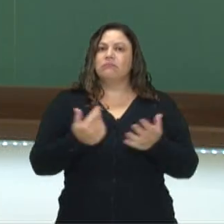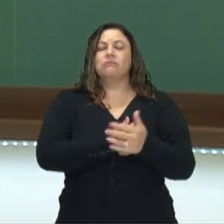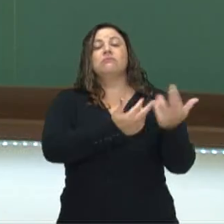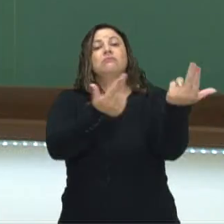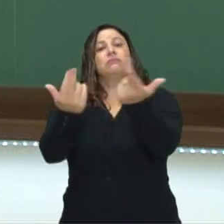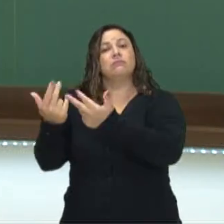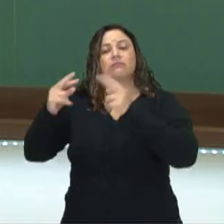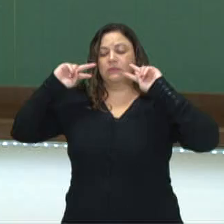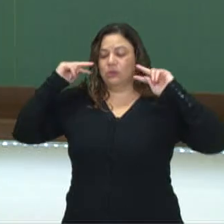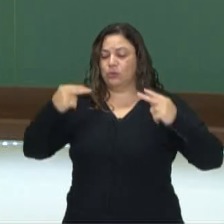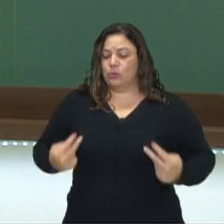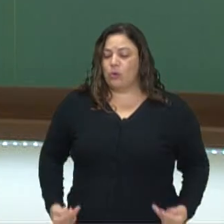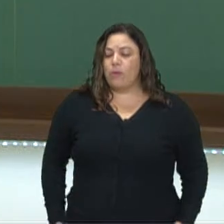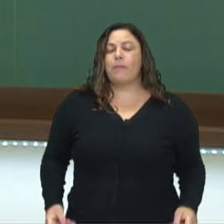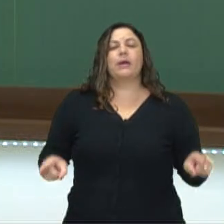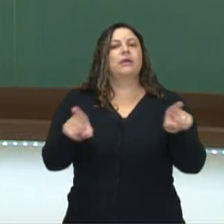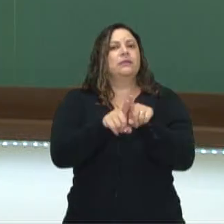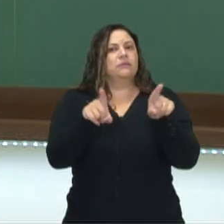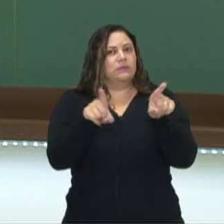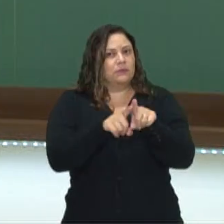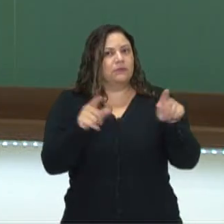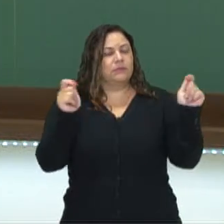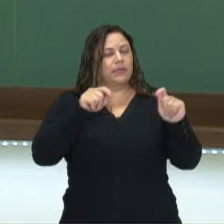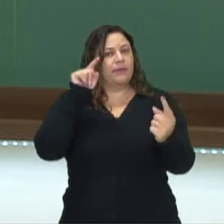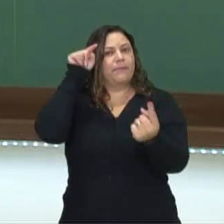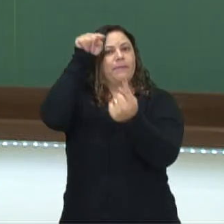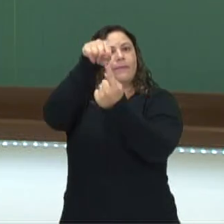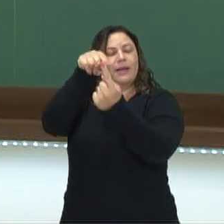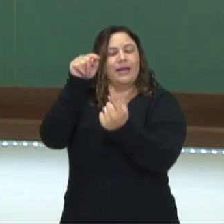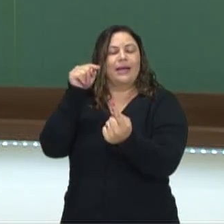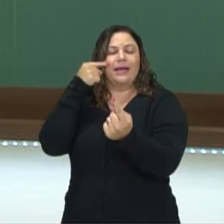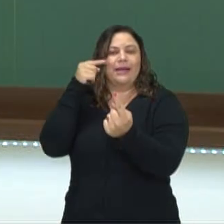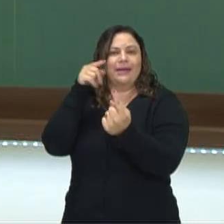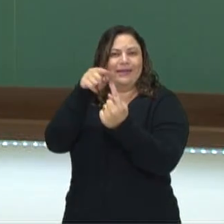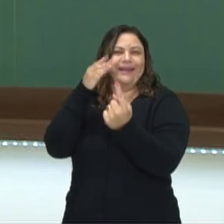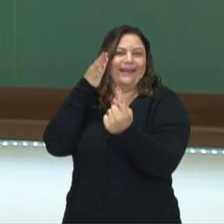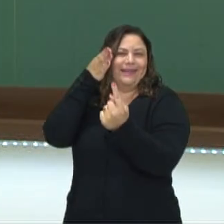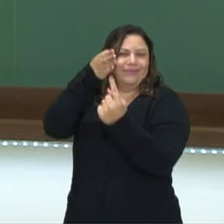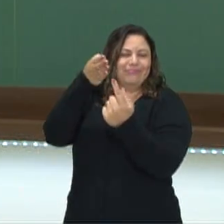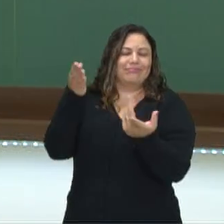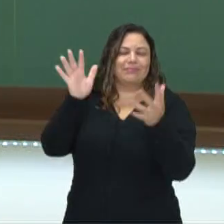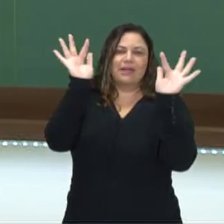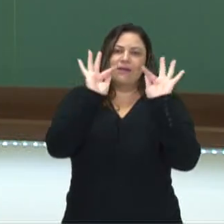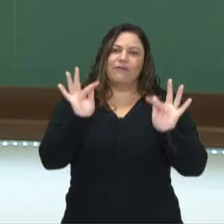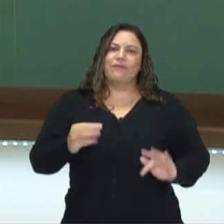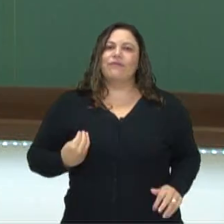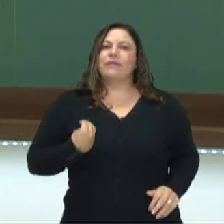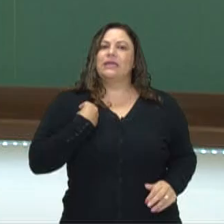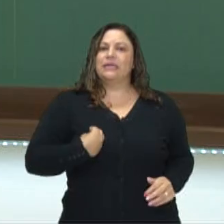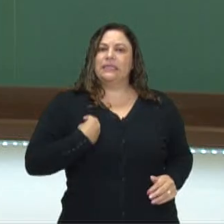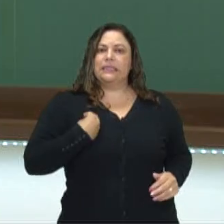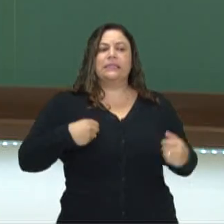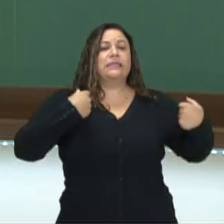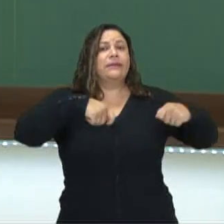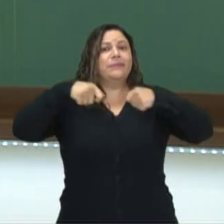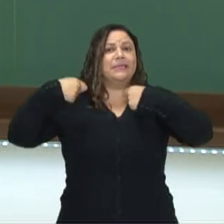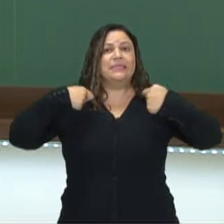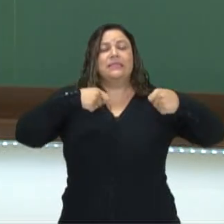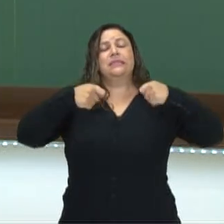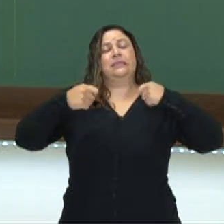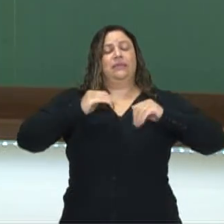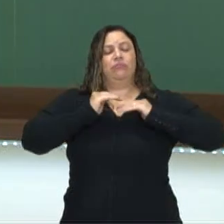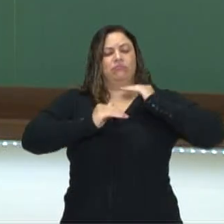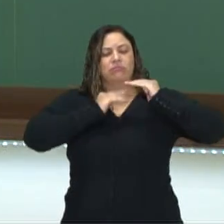forma, os seres humanos. Então, para atingir a finalidade, que é uma vida mais feliz, nós precisamos